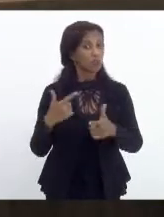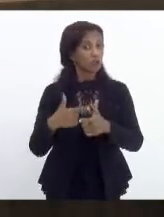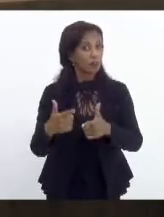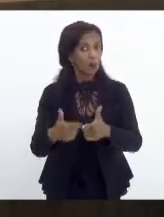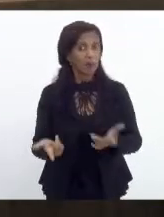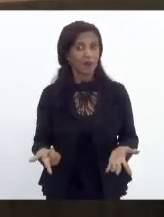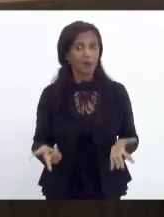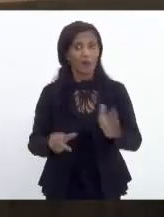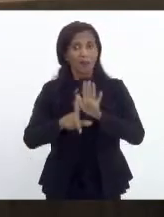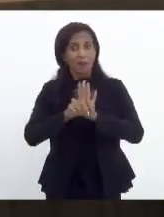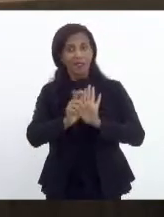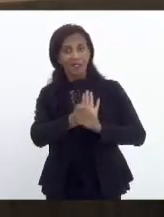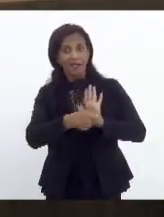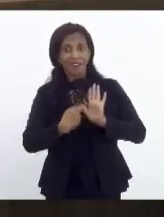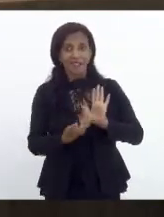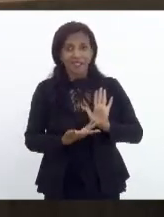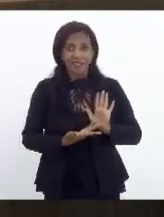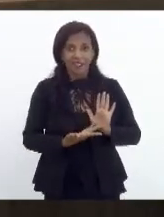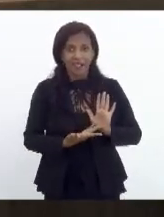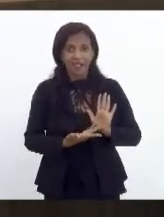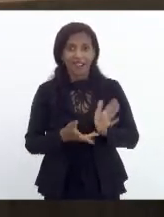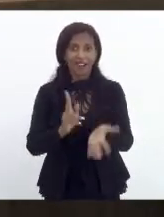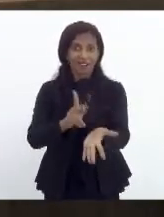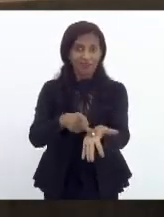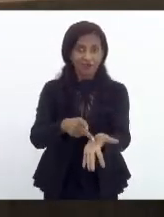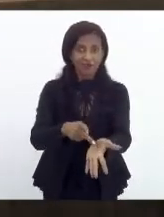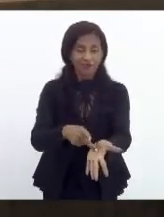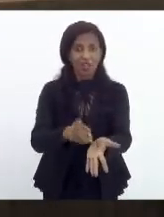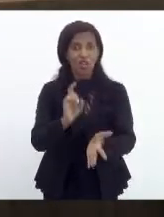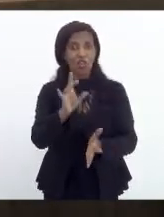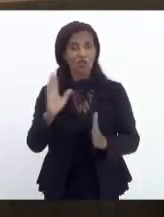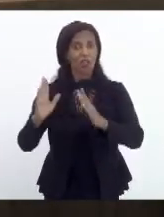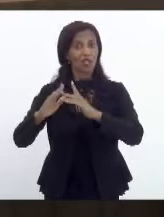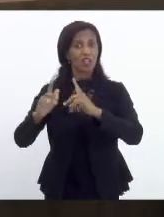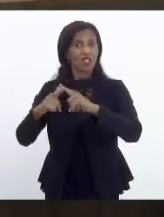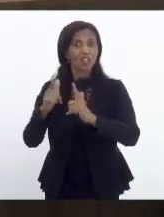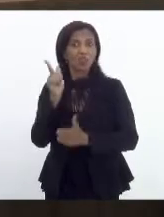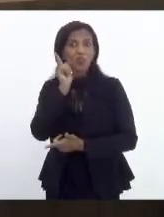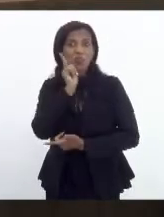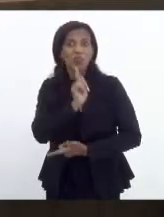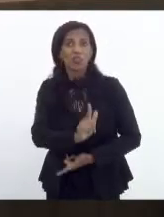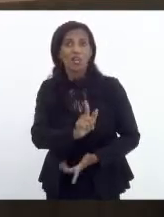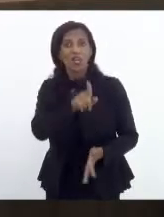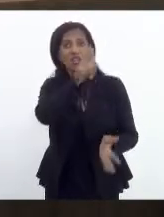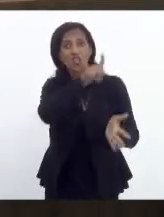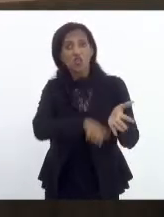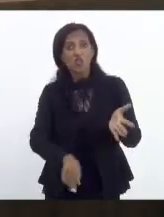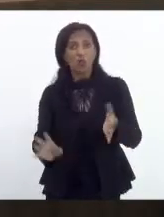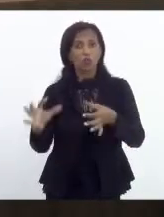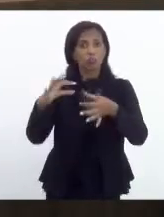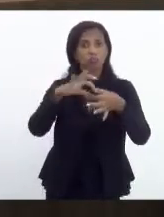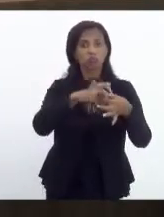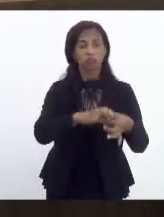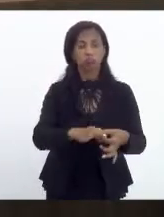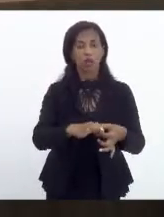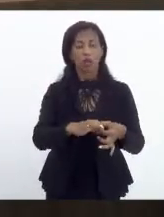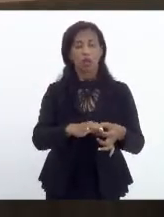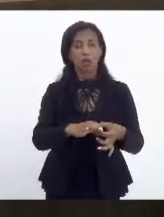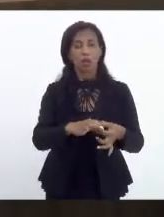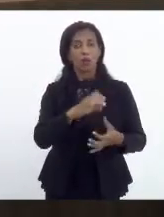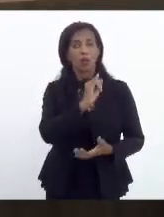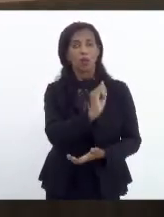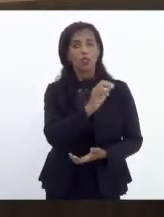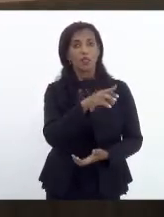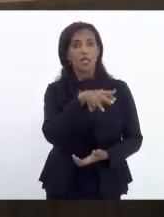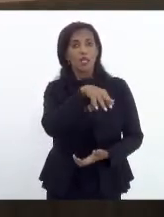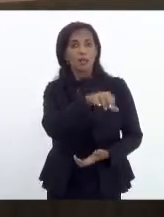porque a lei está sancionada, a lei está valendo, só que as igrejas não conseguem aderir essa isenção do